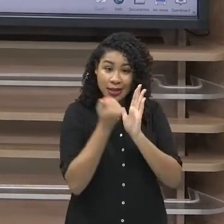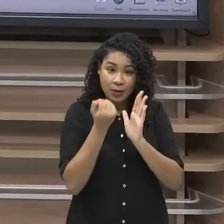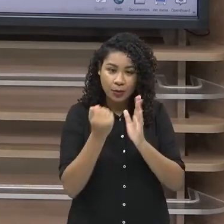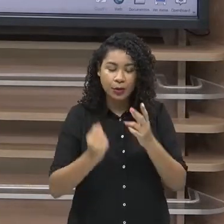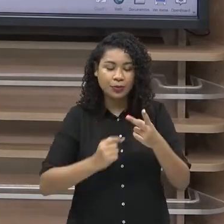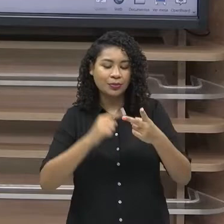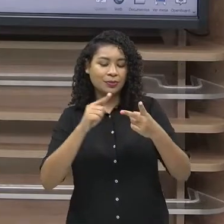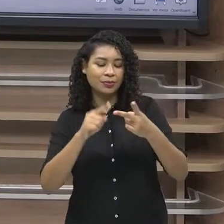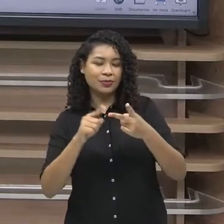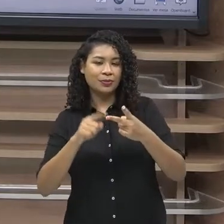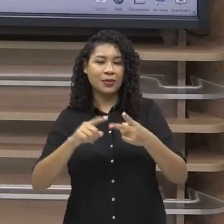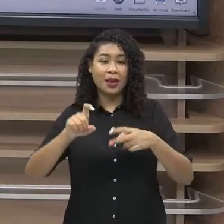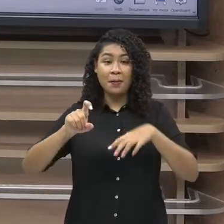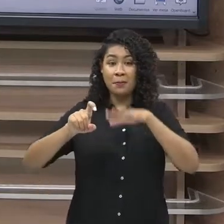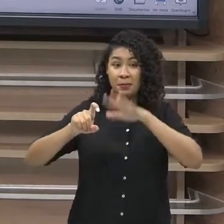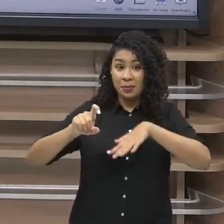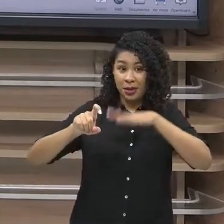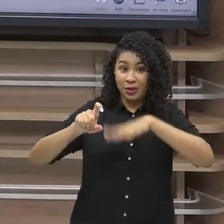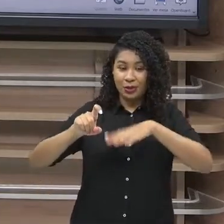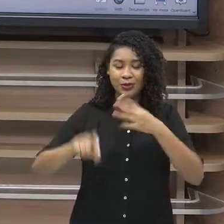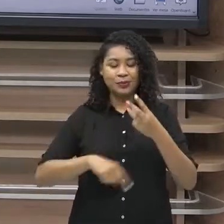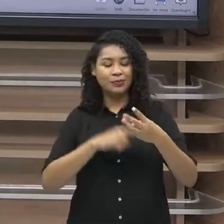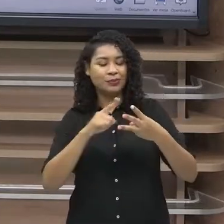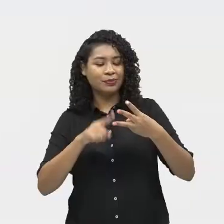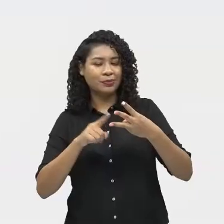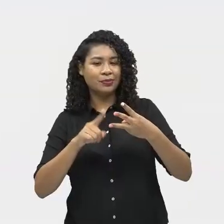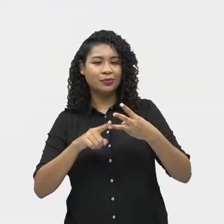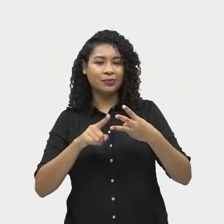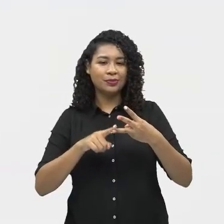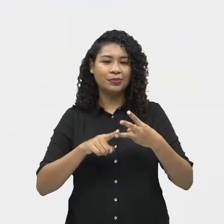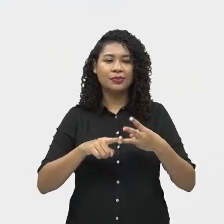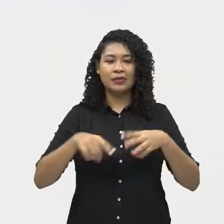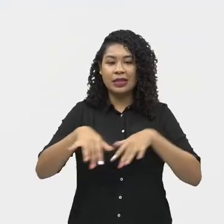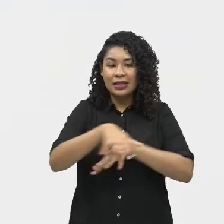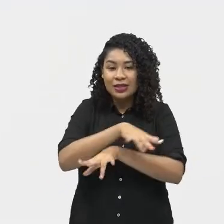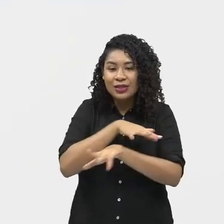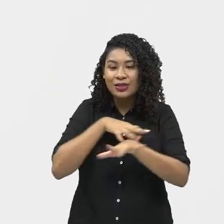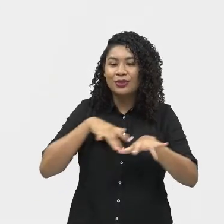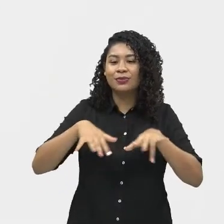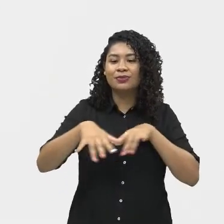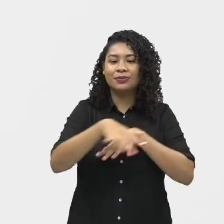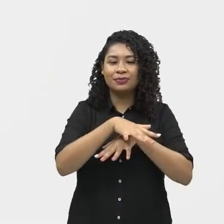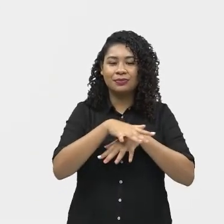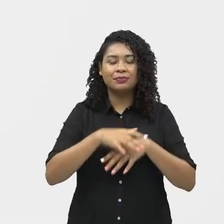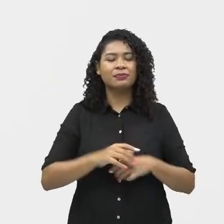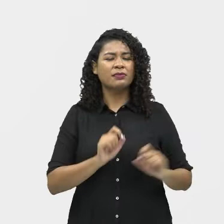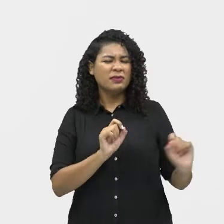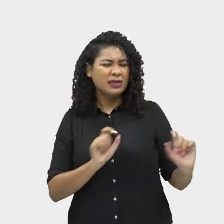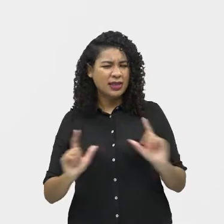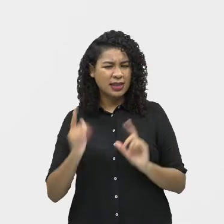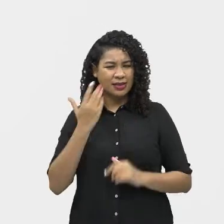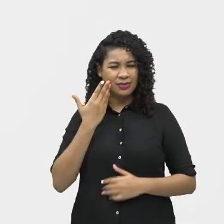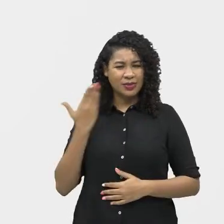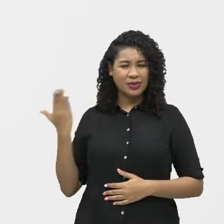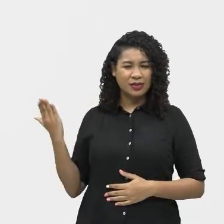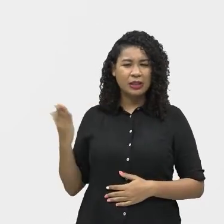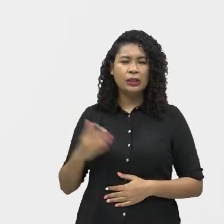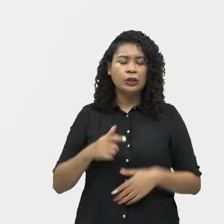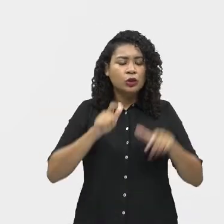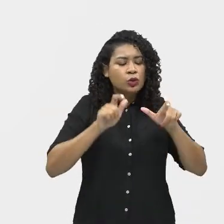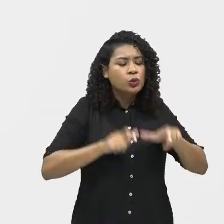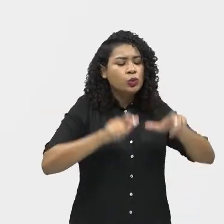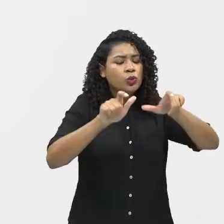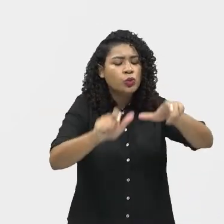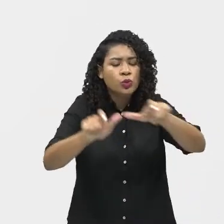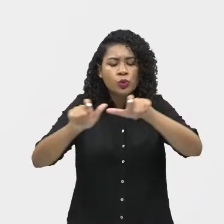dos ritos. E aqui a gente pode pensar, na próxima cartela, que em todos os lugares, povos e culturas,